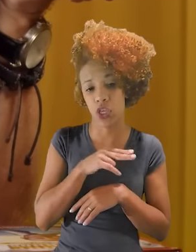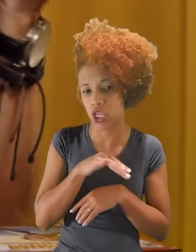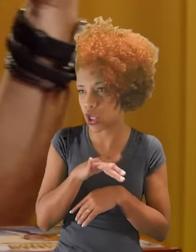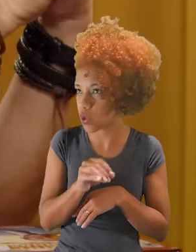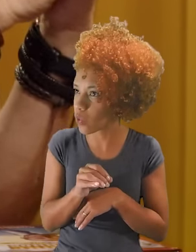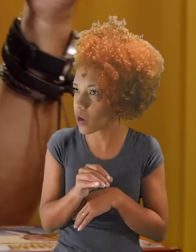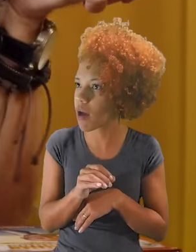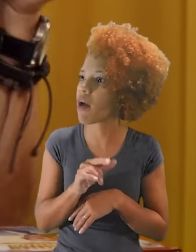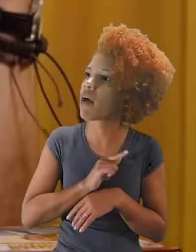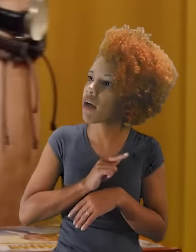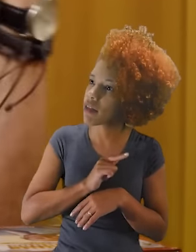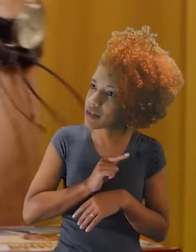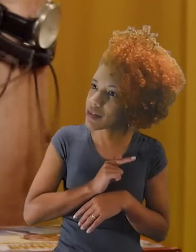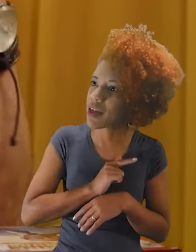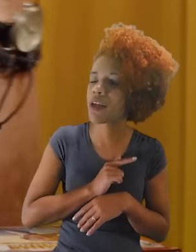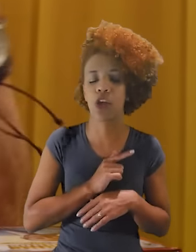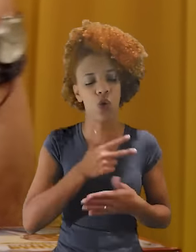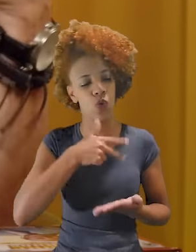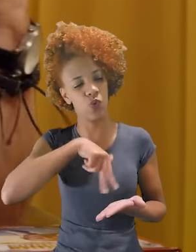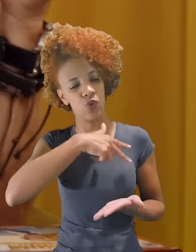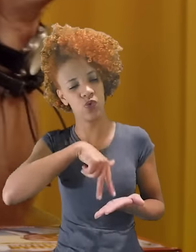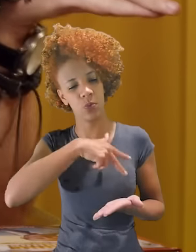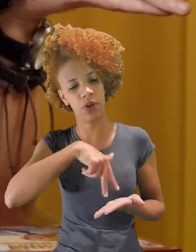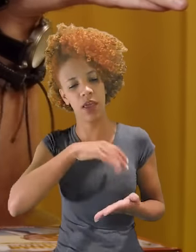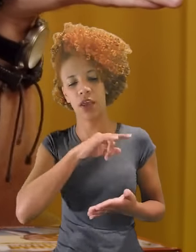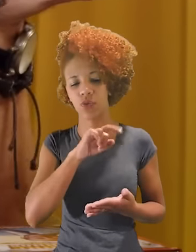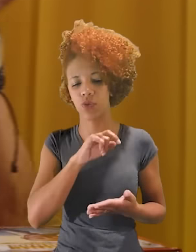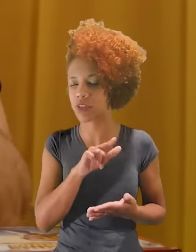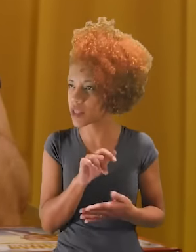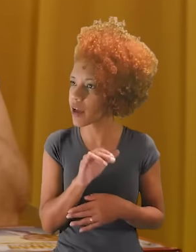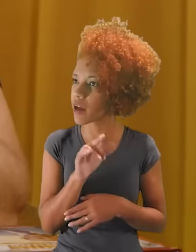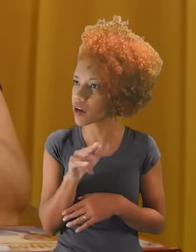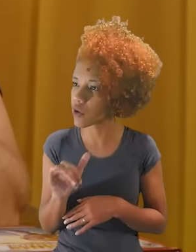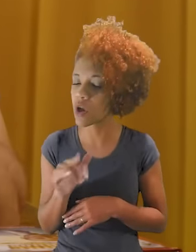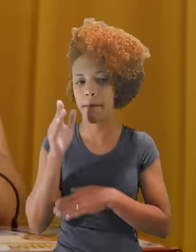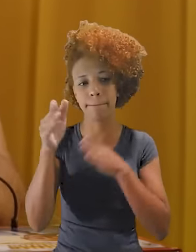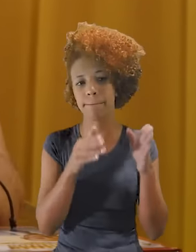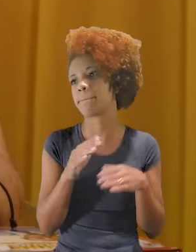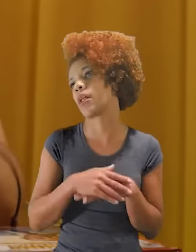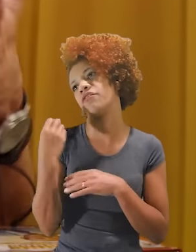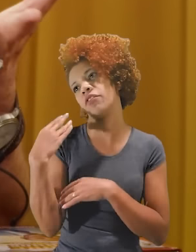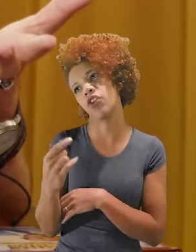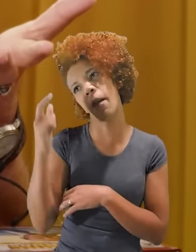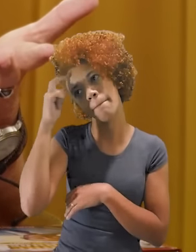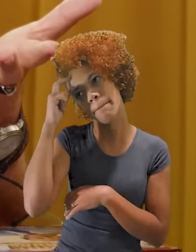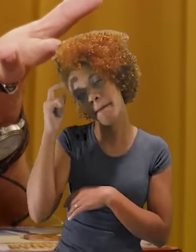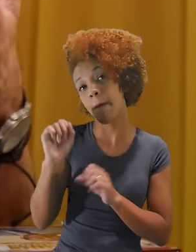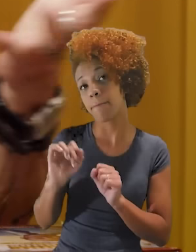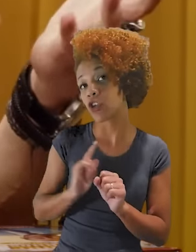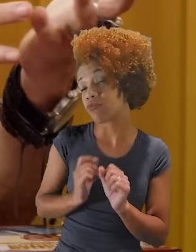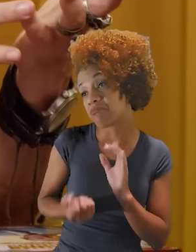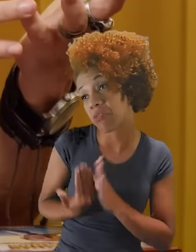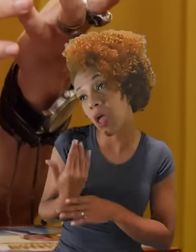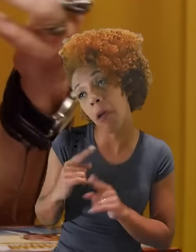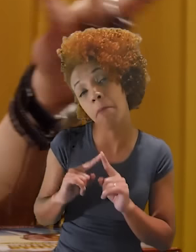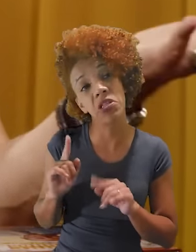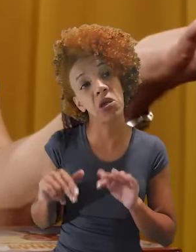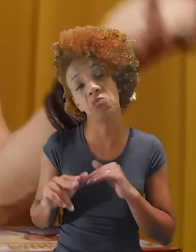Tóquio, por incrível que pareça, tem os caras vestidos lá, os bonecos e tal, de Zé Carioca. Eu já fui várias vezes pra Disney, pode até existir. Eu nunca